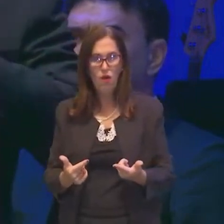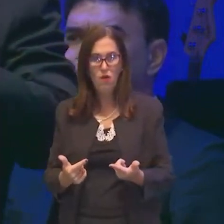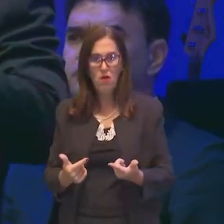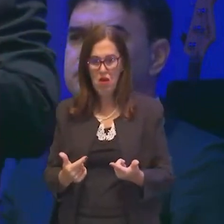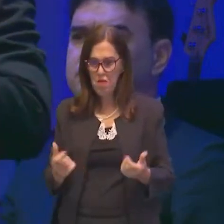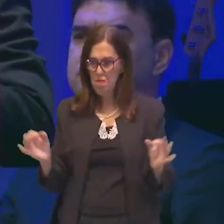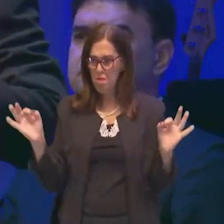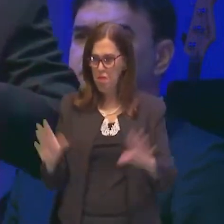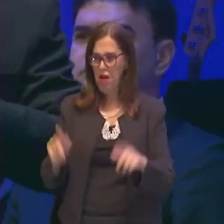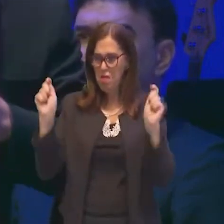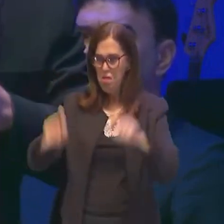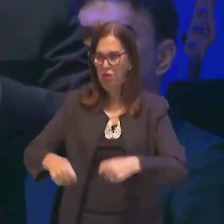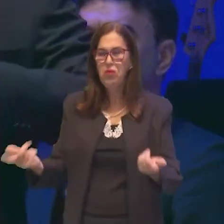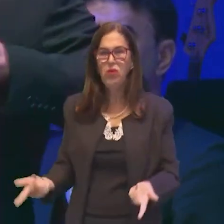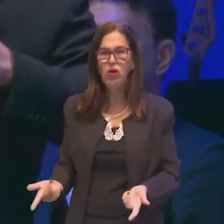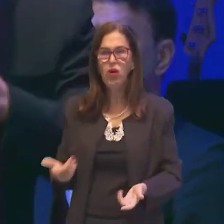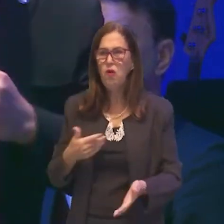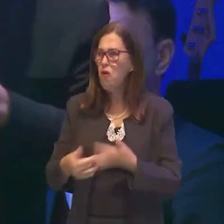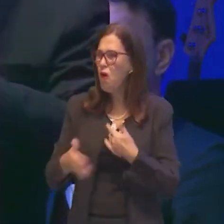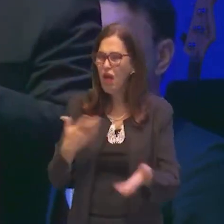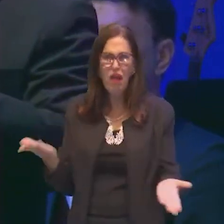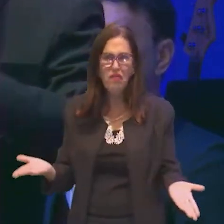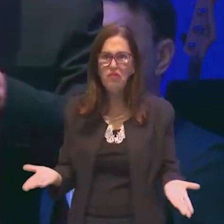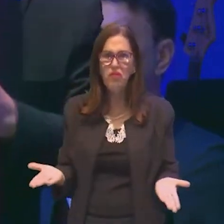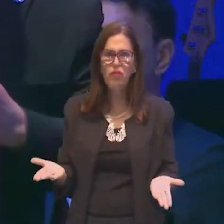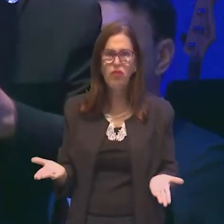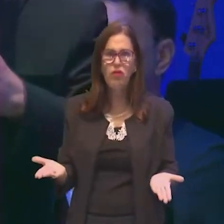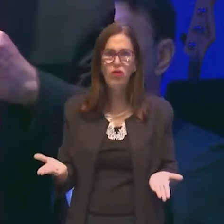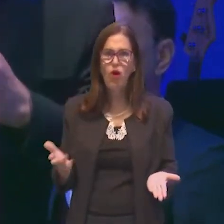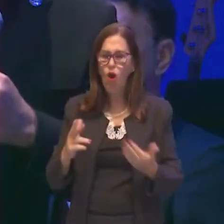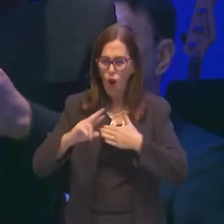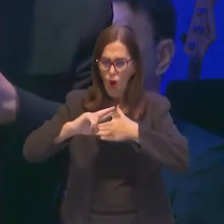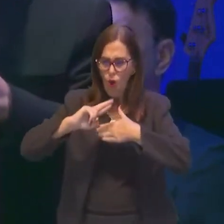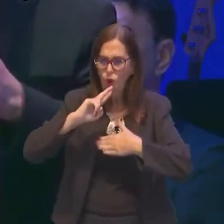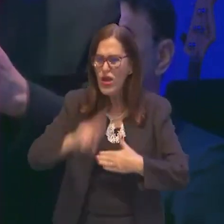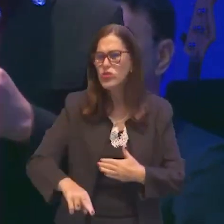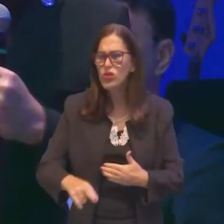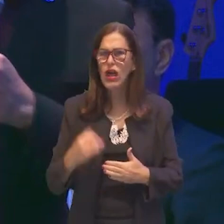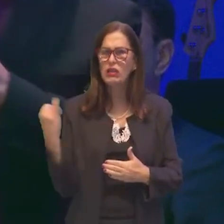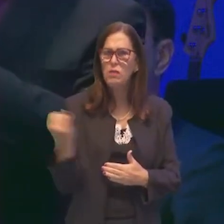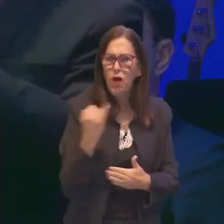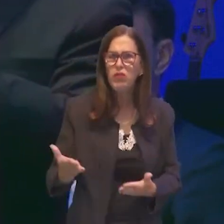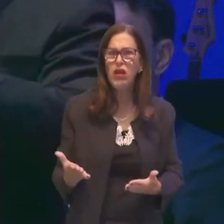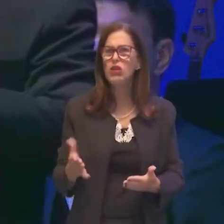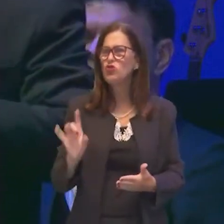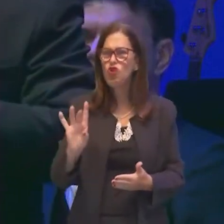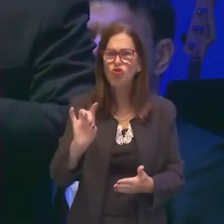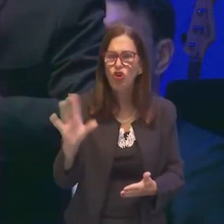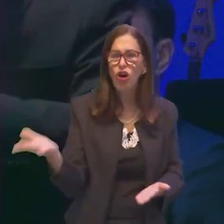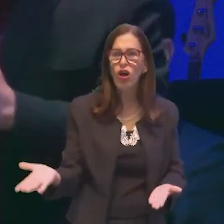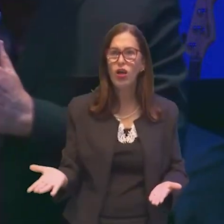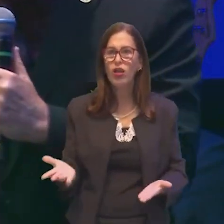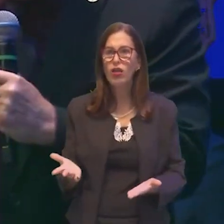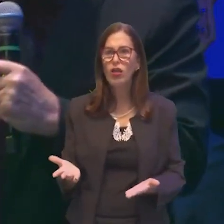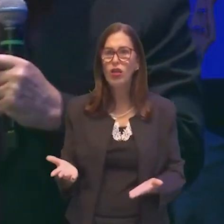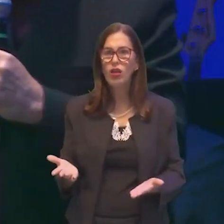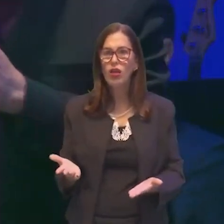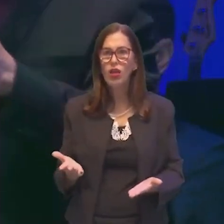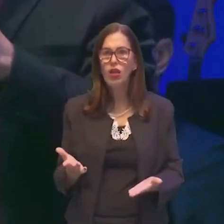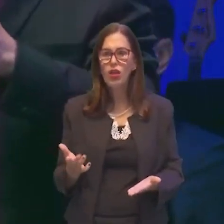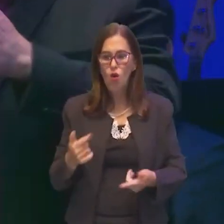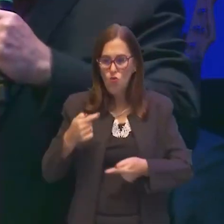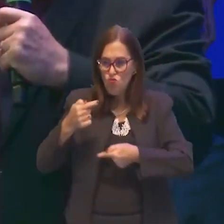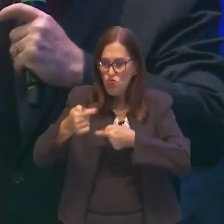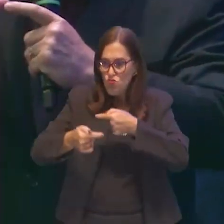competência, a todo custo, de qualquer maneira, do resultado, e todas estas coisas, e parece que houve uma